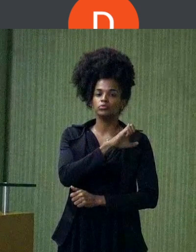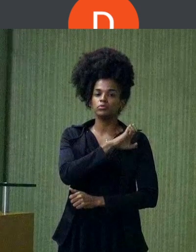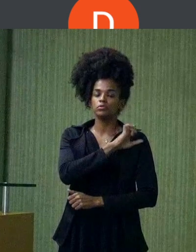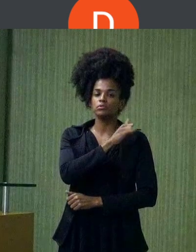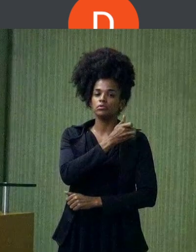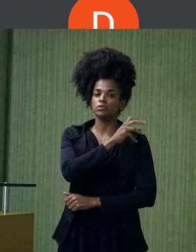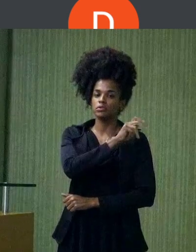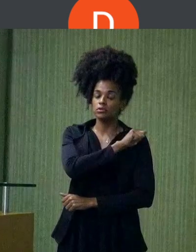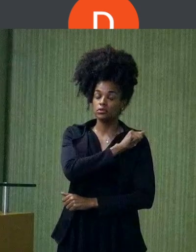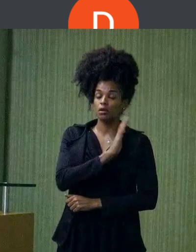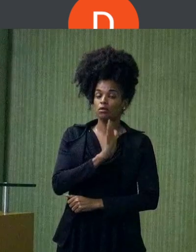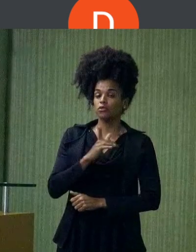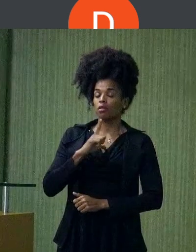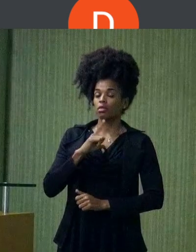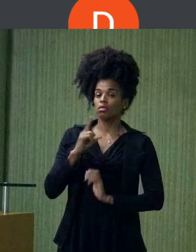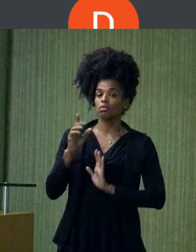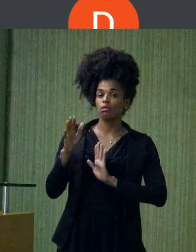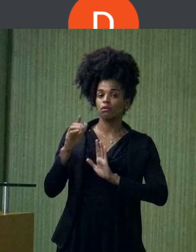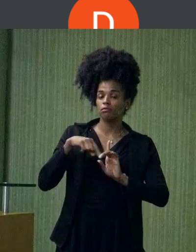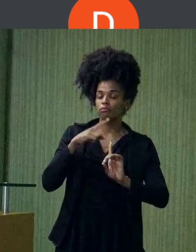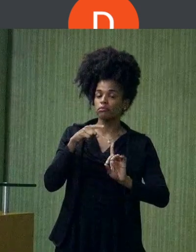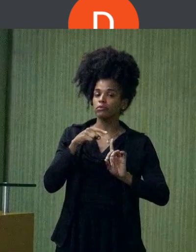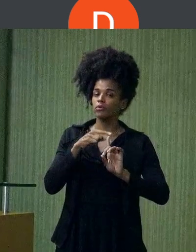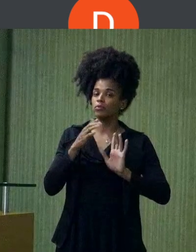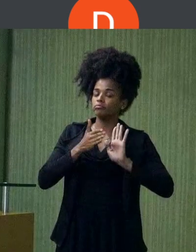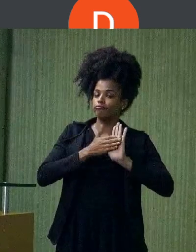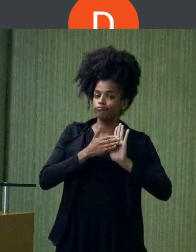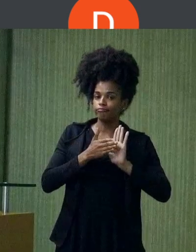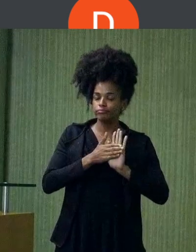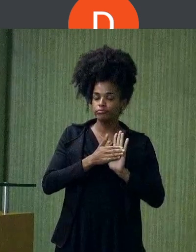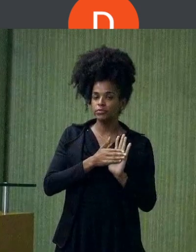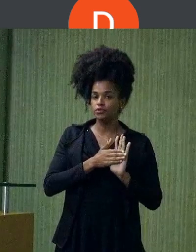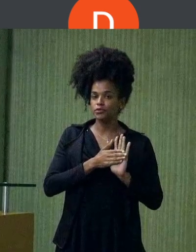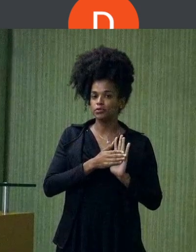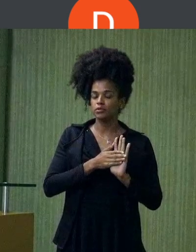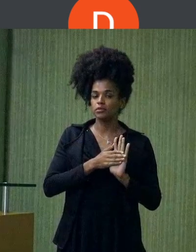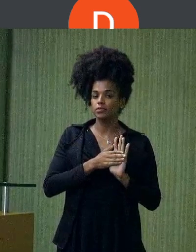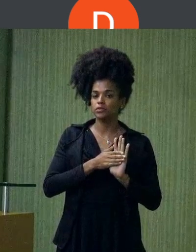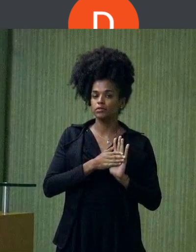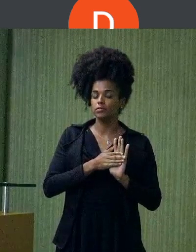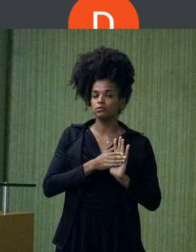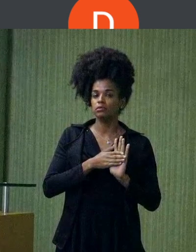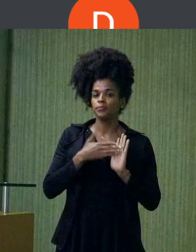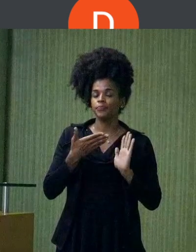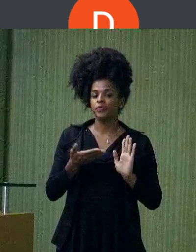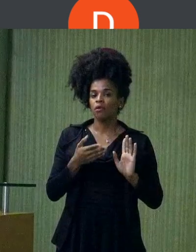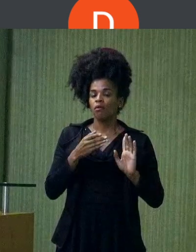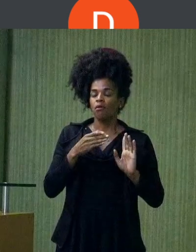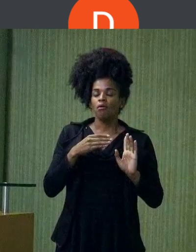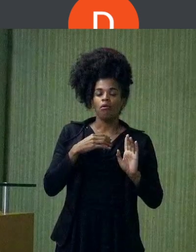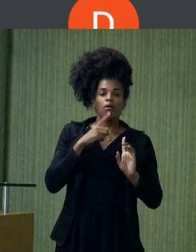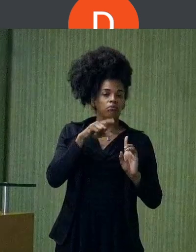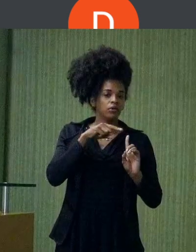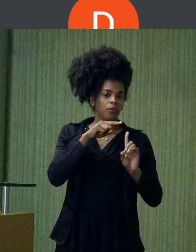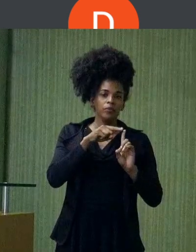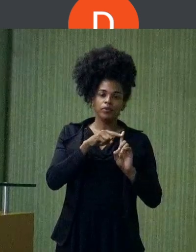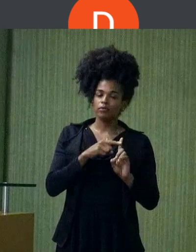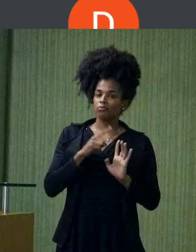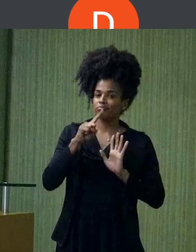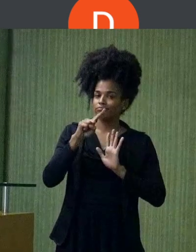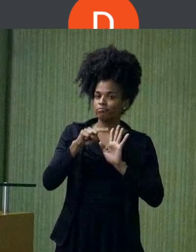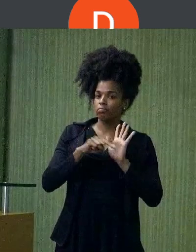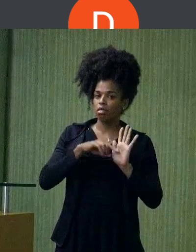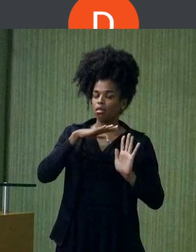atualmente no PN ela é uma meta eh de todas as nossas metas é a meta com pior desempenho no atual pne Então se